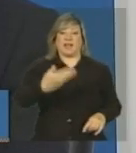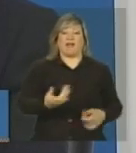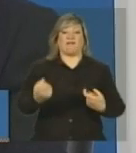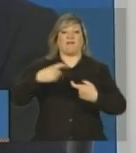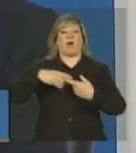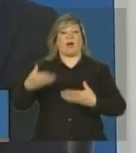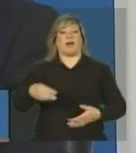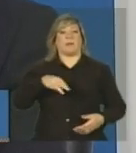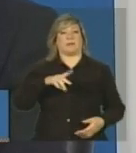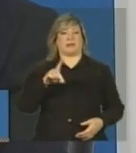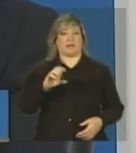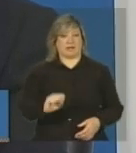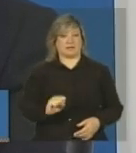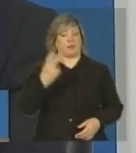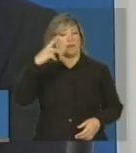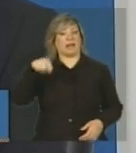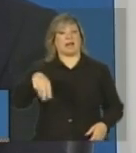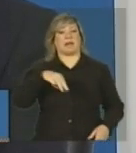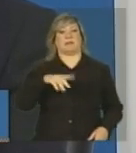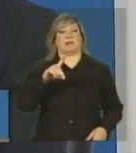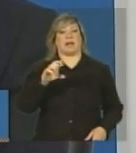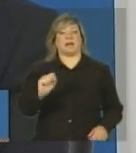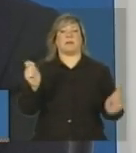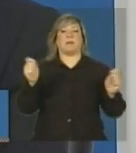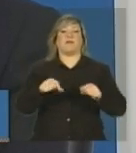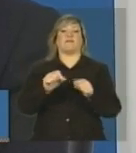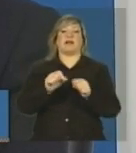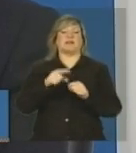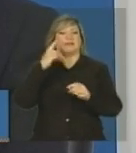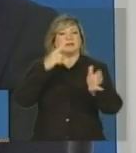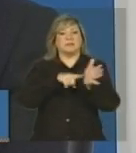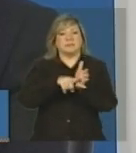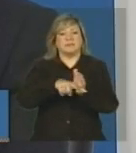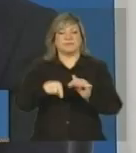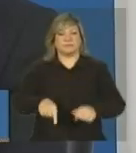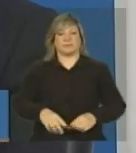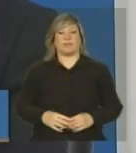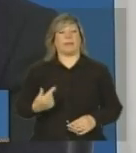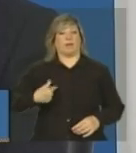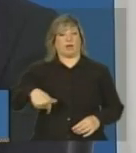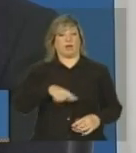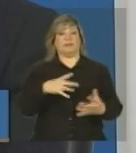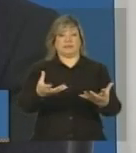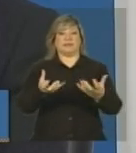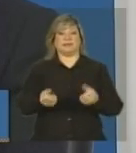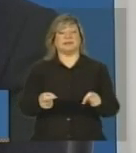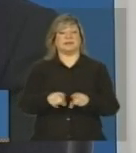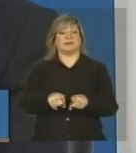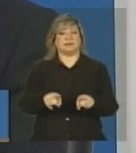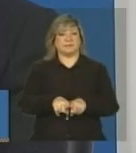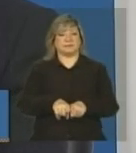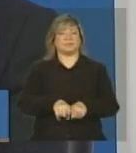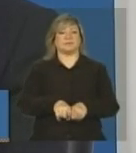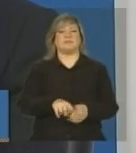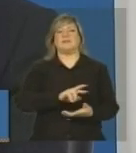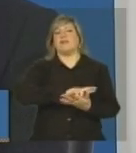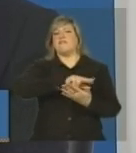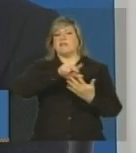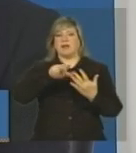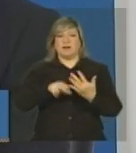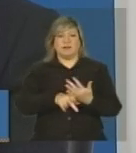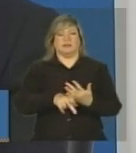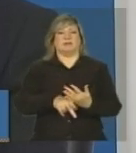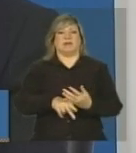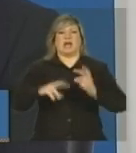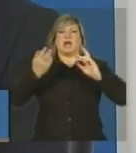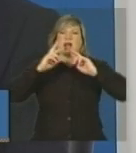MDS processe essas averiguações. A gente recebe também várias, além